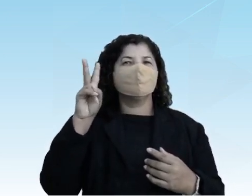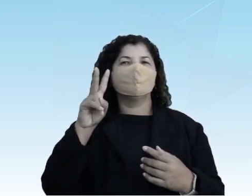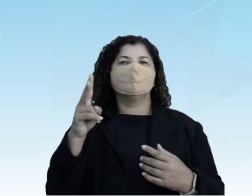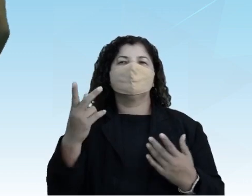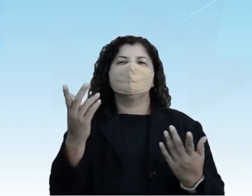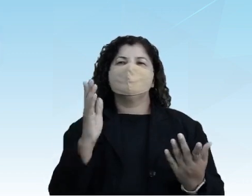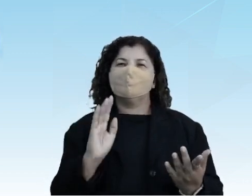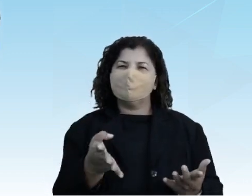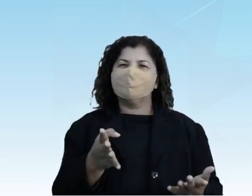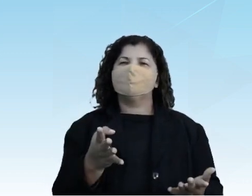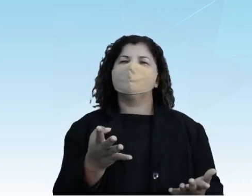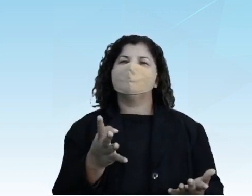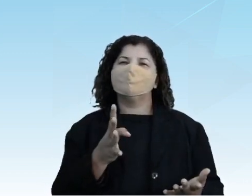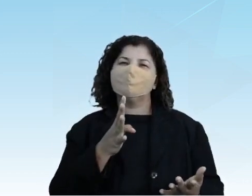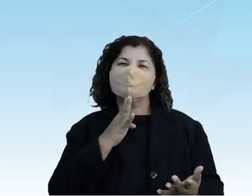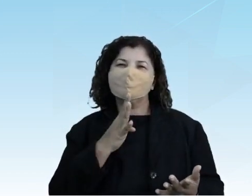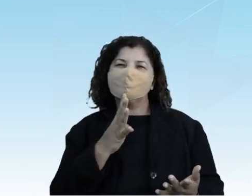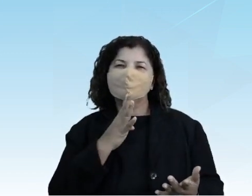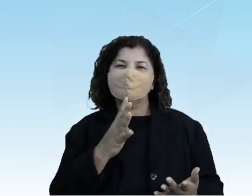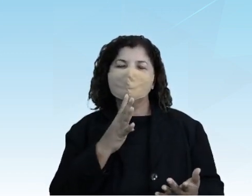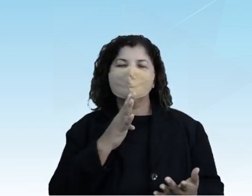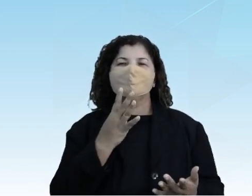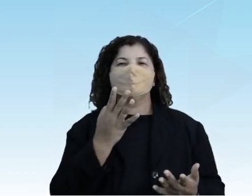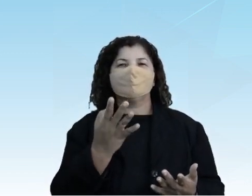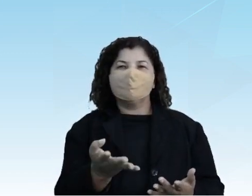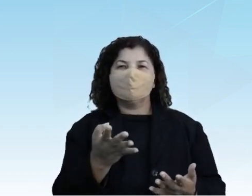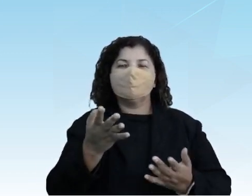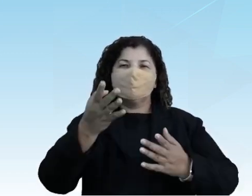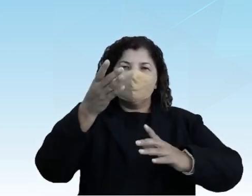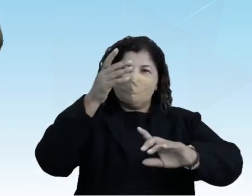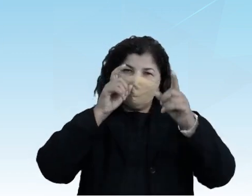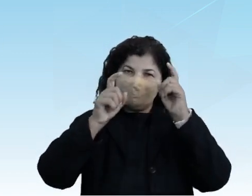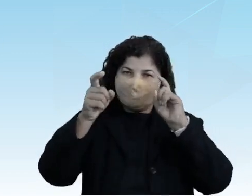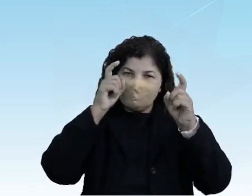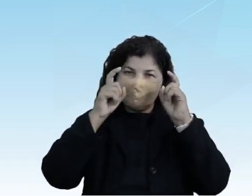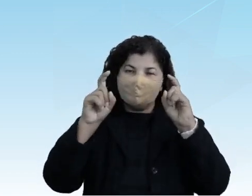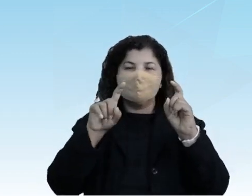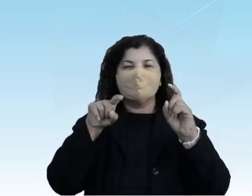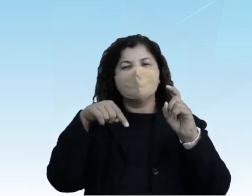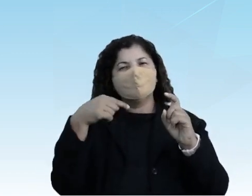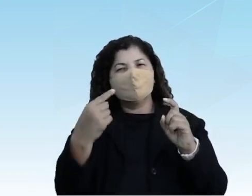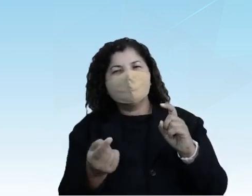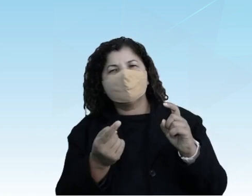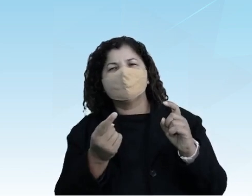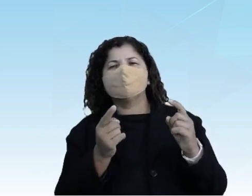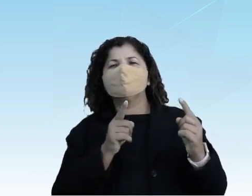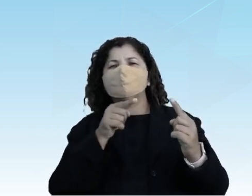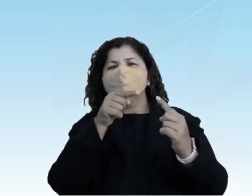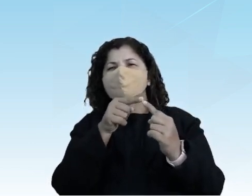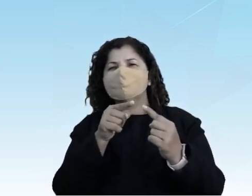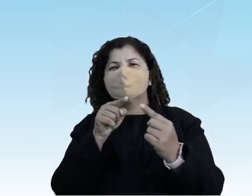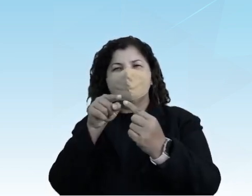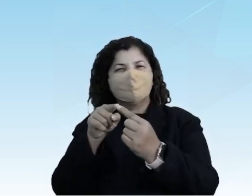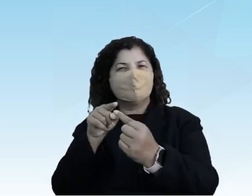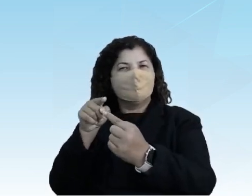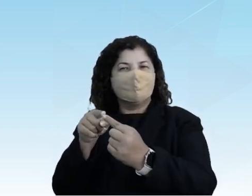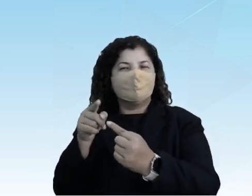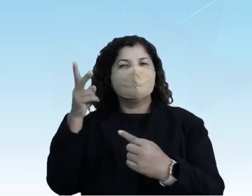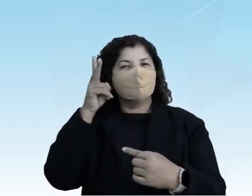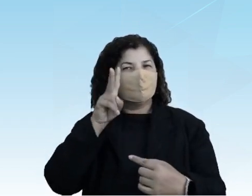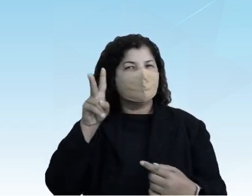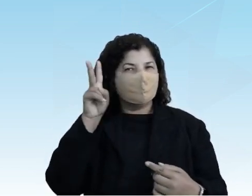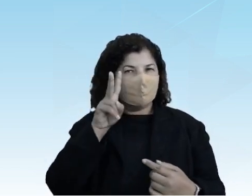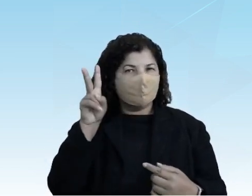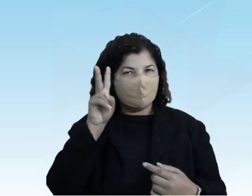nós já estamos discutindo, né, as principais fontes históricas e hoje novamente vamos falar um pouco,